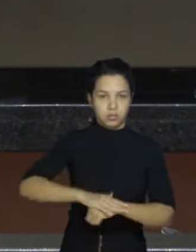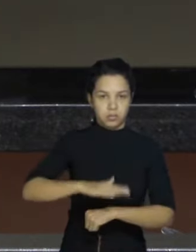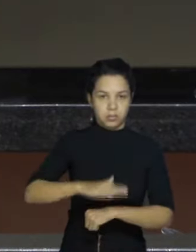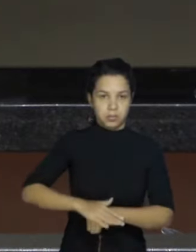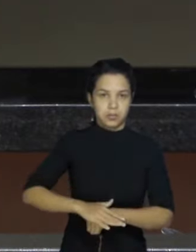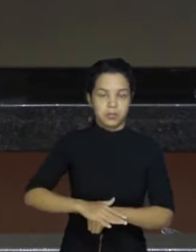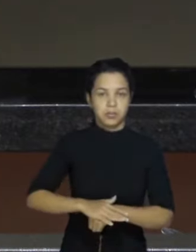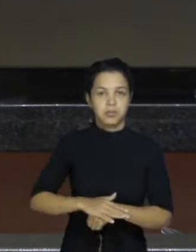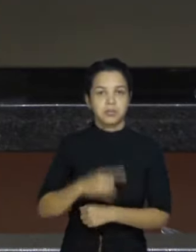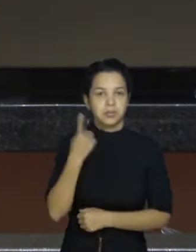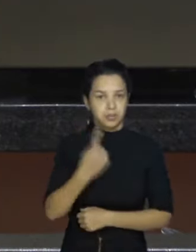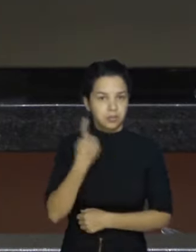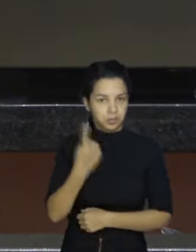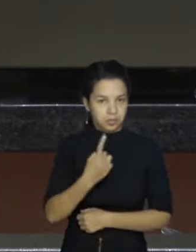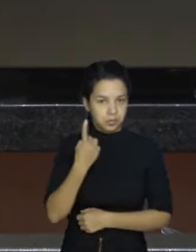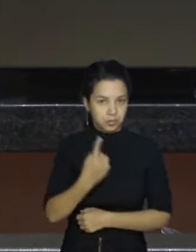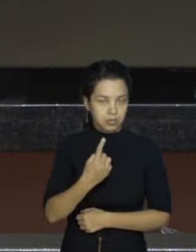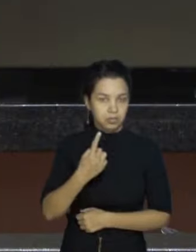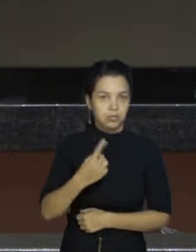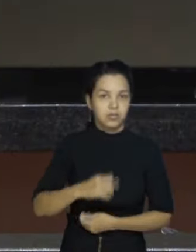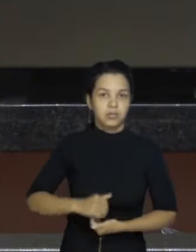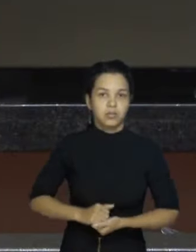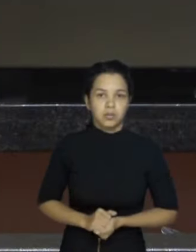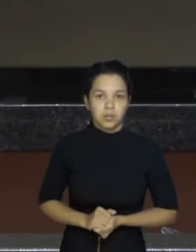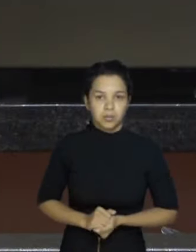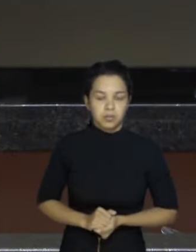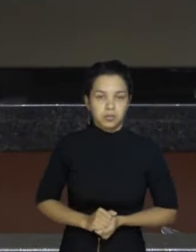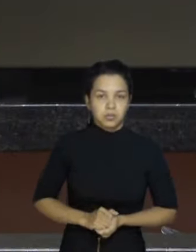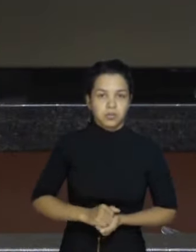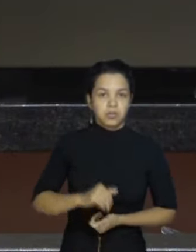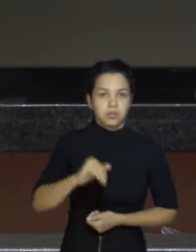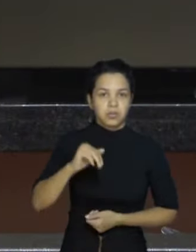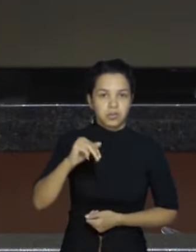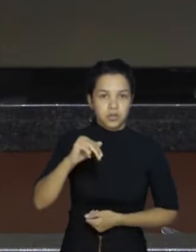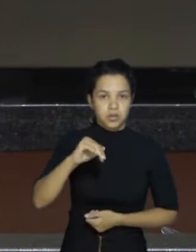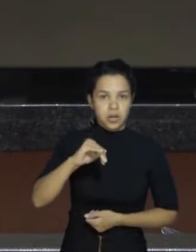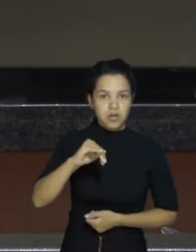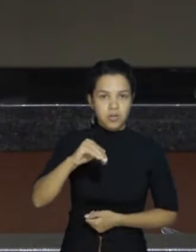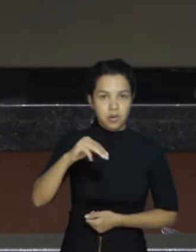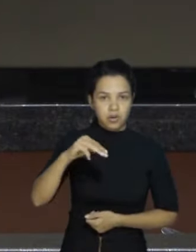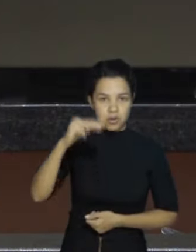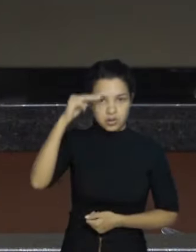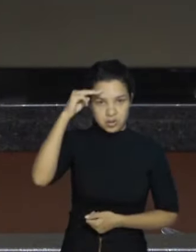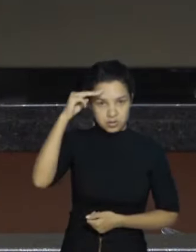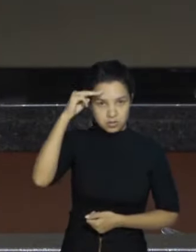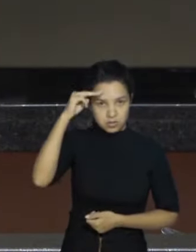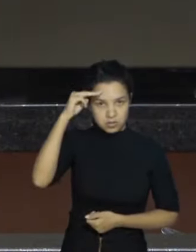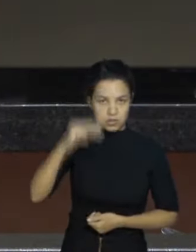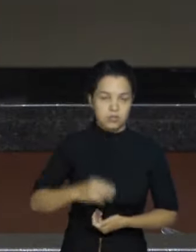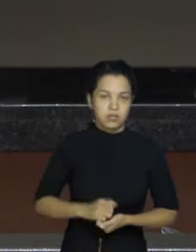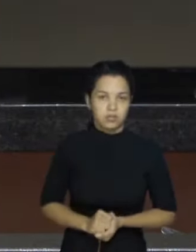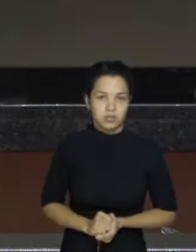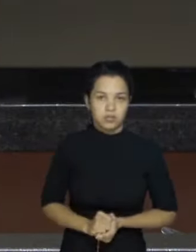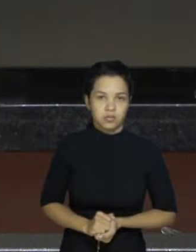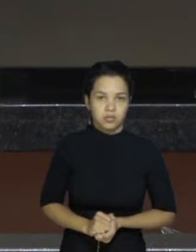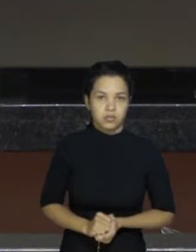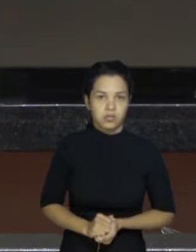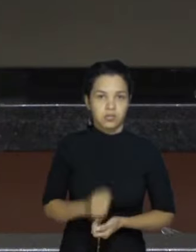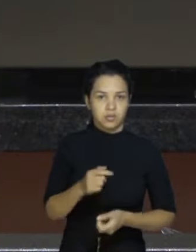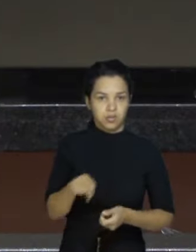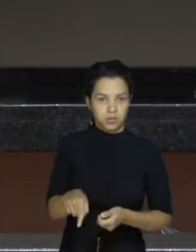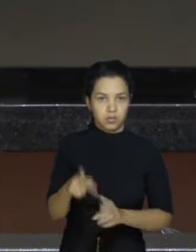atores Deputado Sérgio Motta manifestando aplausos a senhora Maria Jovelina pelo relevantes serviços prestados desde 2019 através